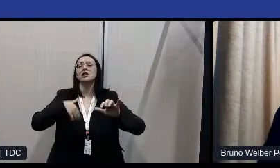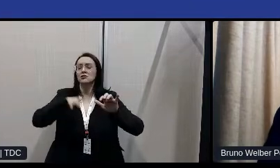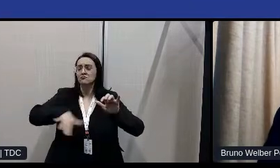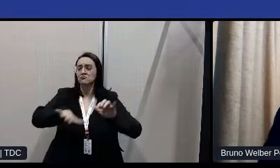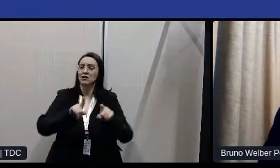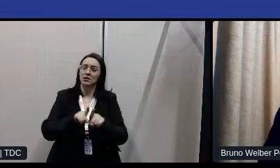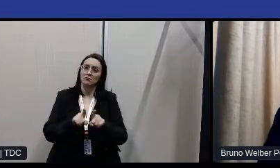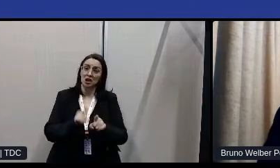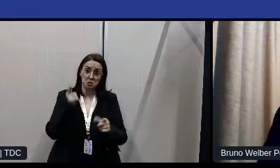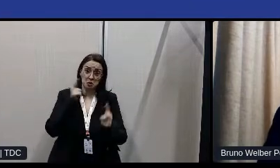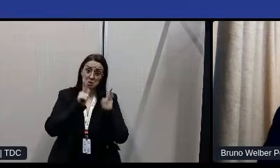felizmente conseguimos.